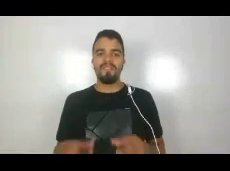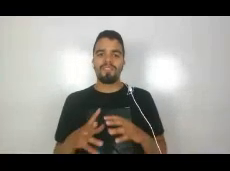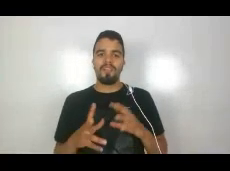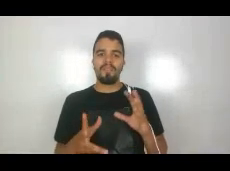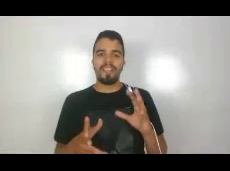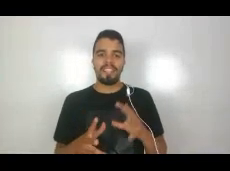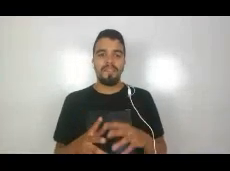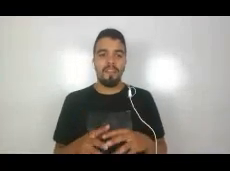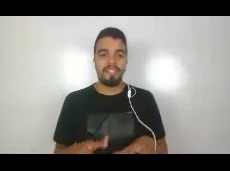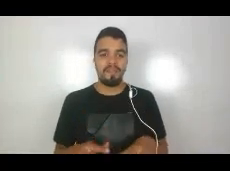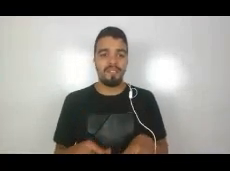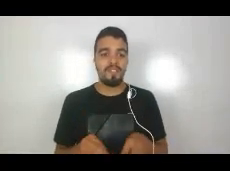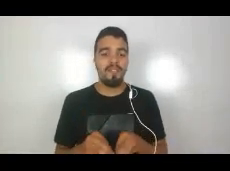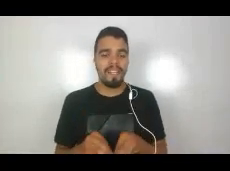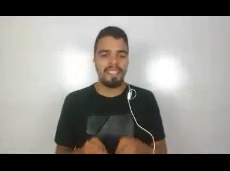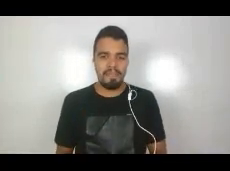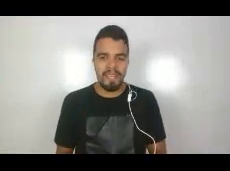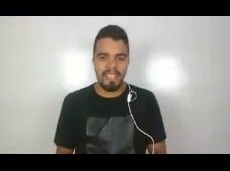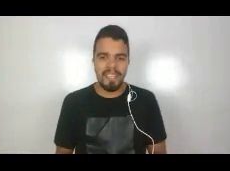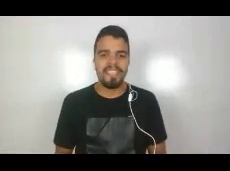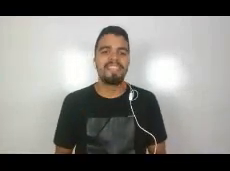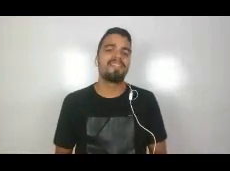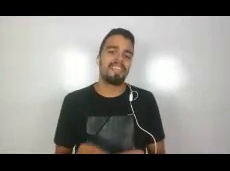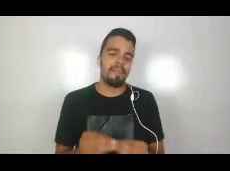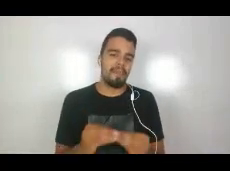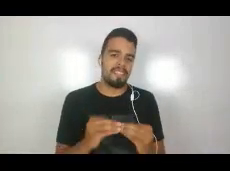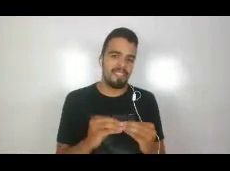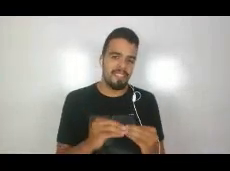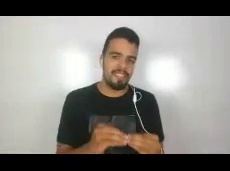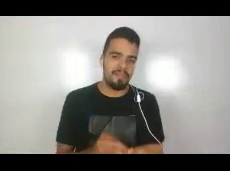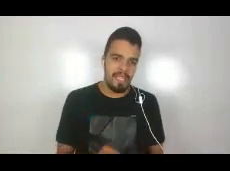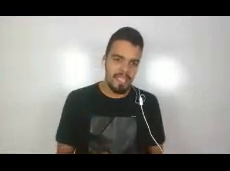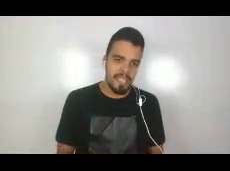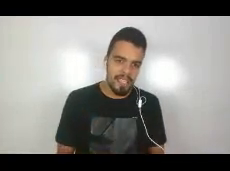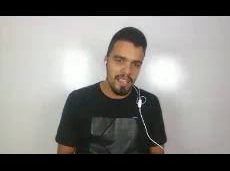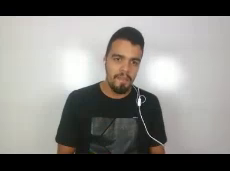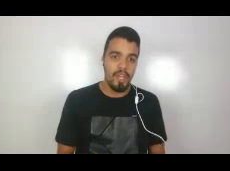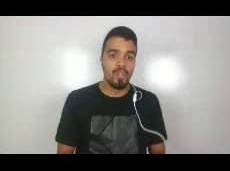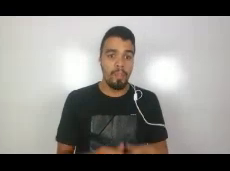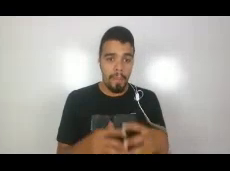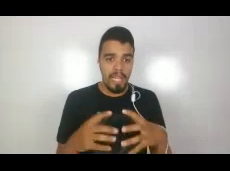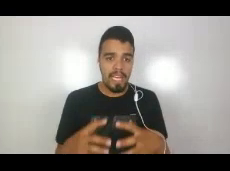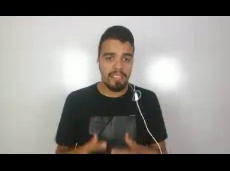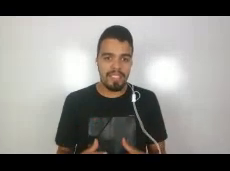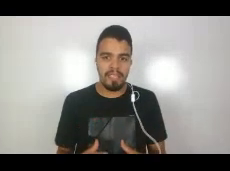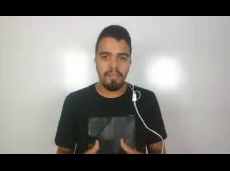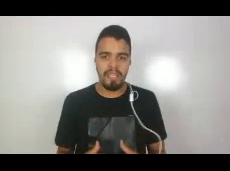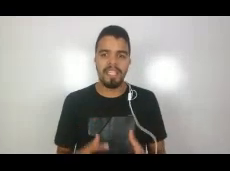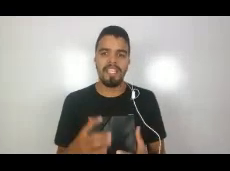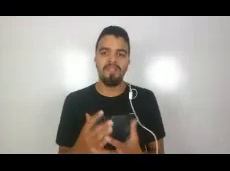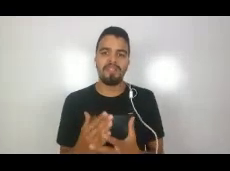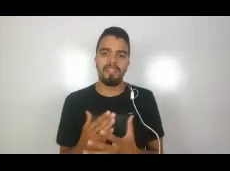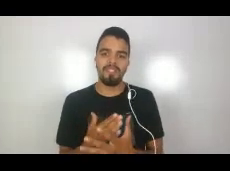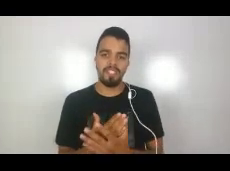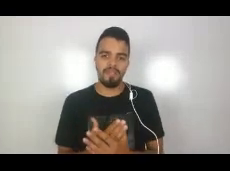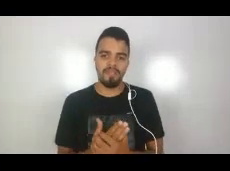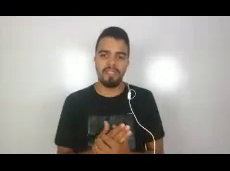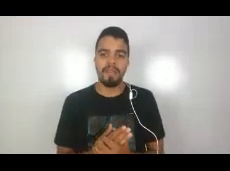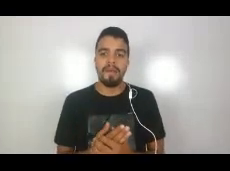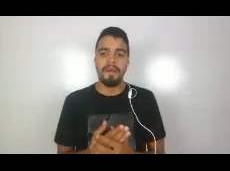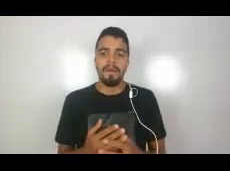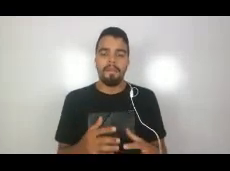Então, onde você obterá as informações sobre a disciplina? Então, é na prestação da disciplina, né? No plano da disciplina e no roteiro